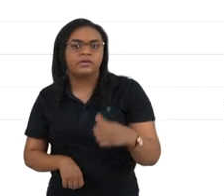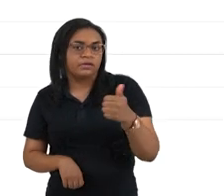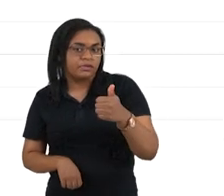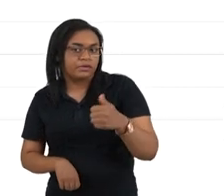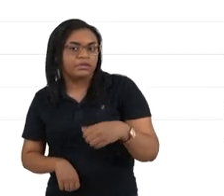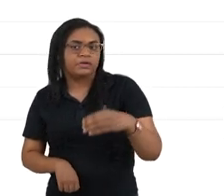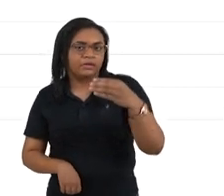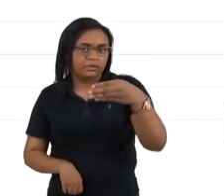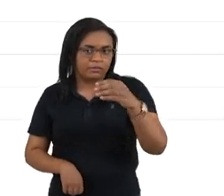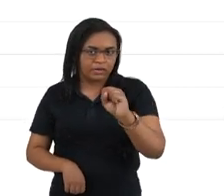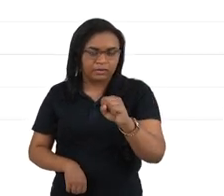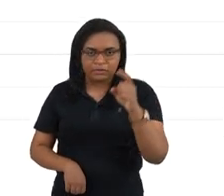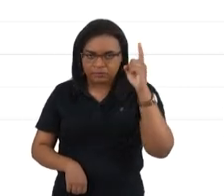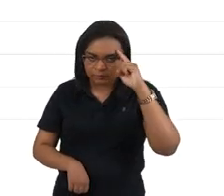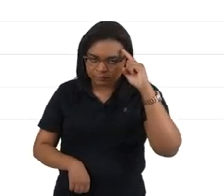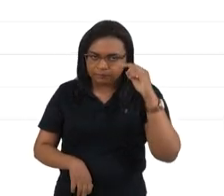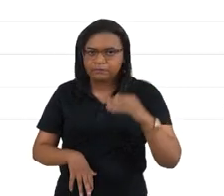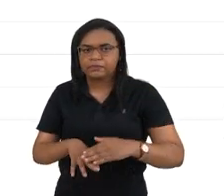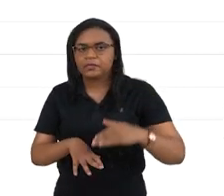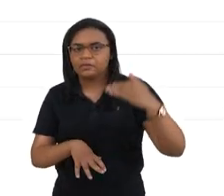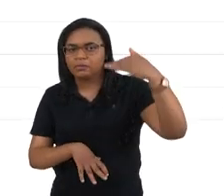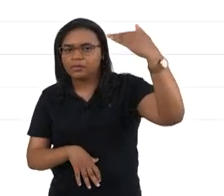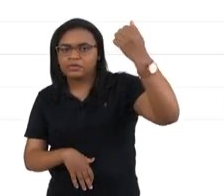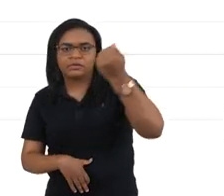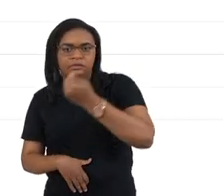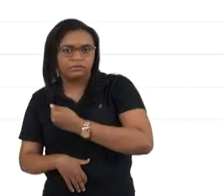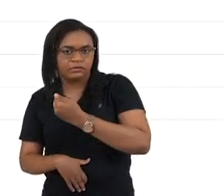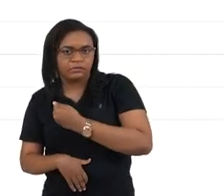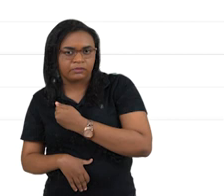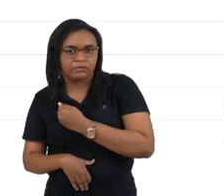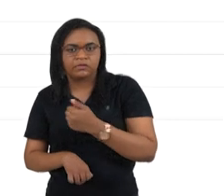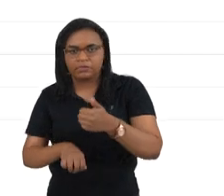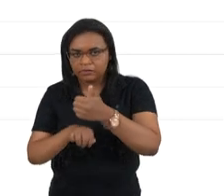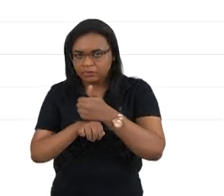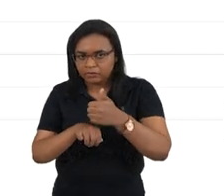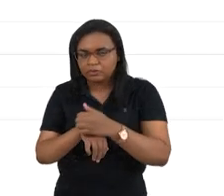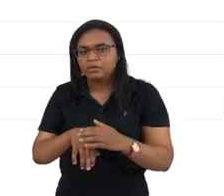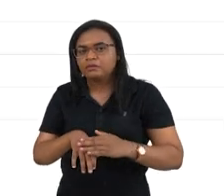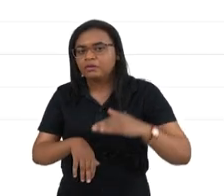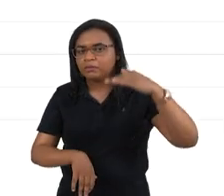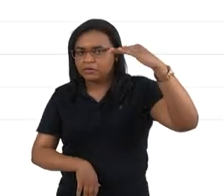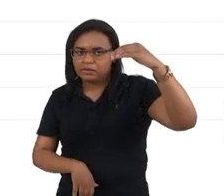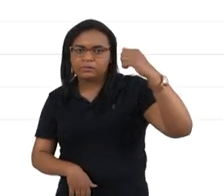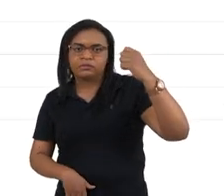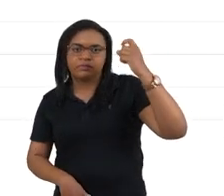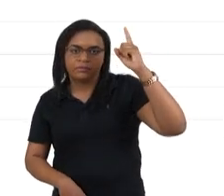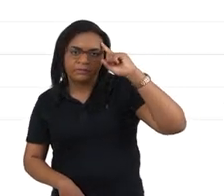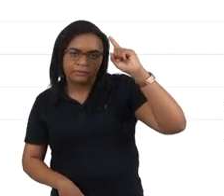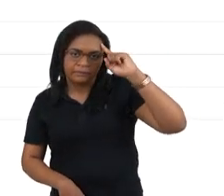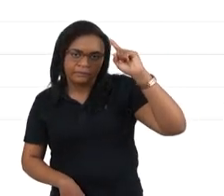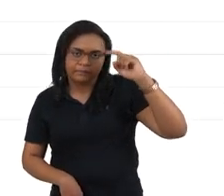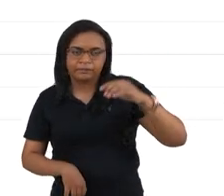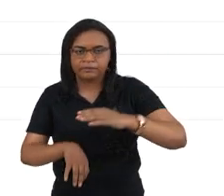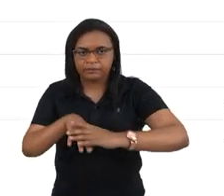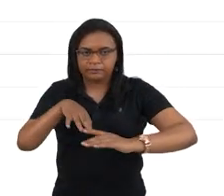em 48 dias. Eu aumentei o número de operários. Então eu vou aumentar o número de dias. 40 operários vão construir essa mesma